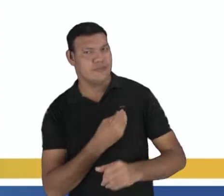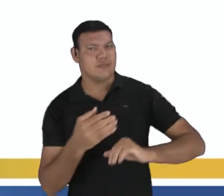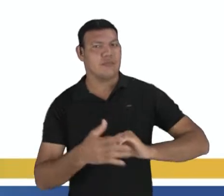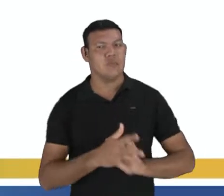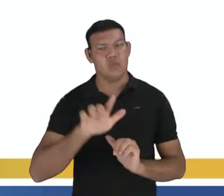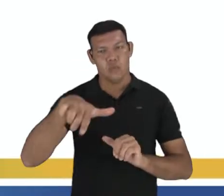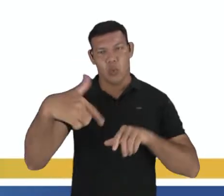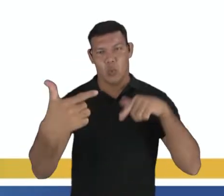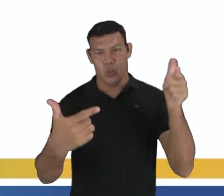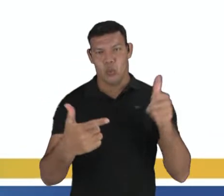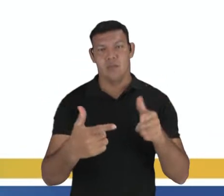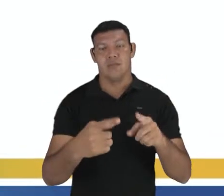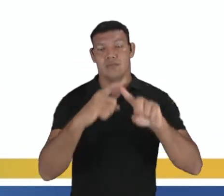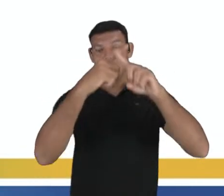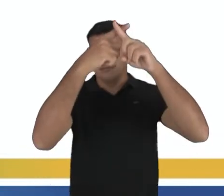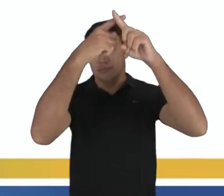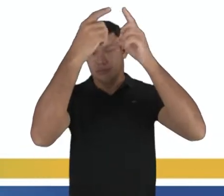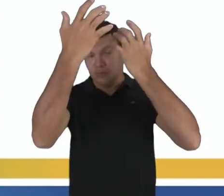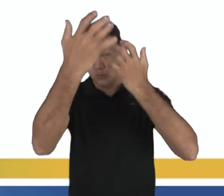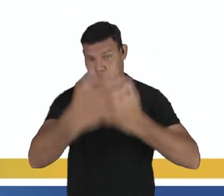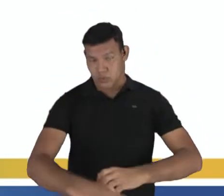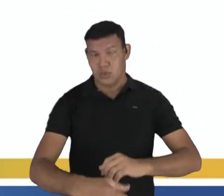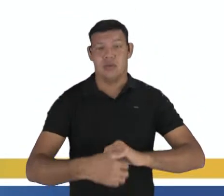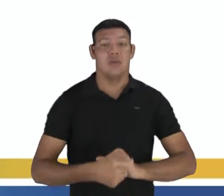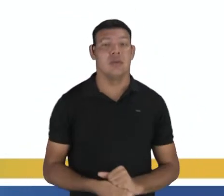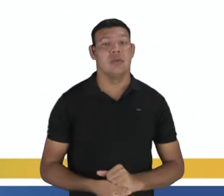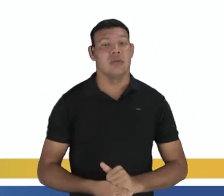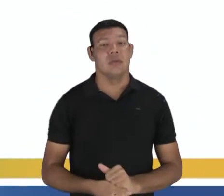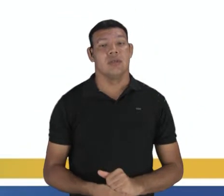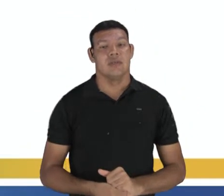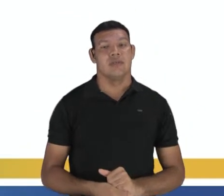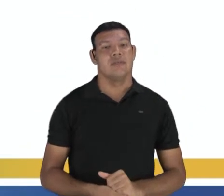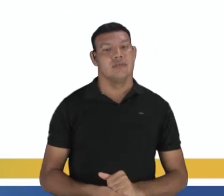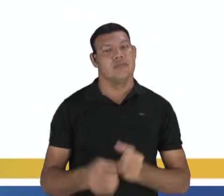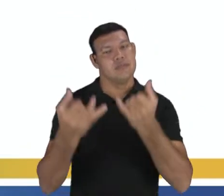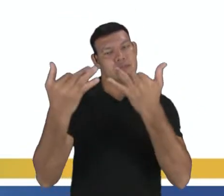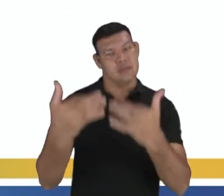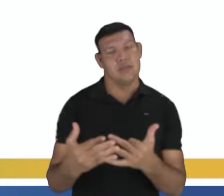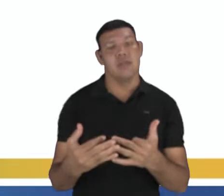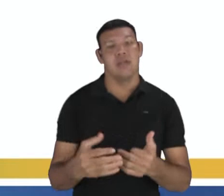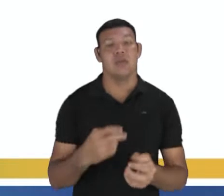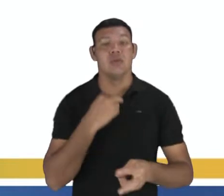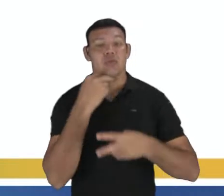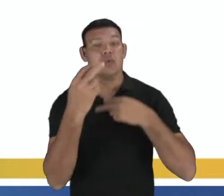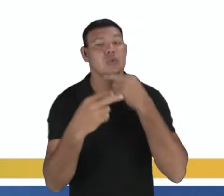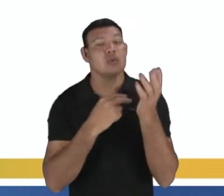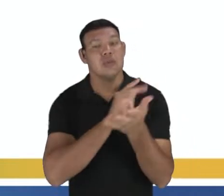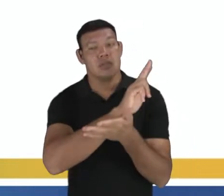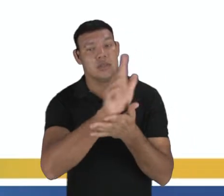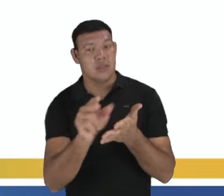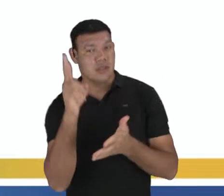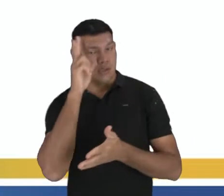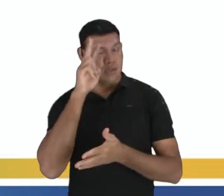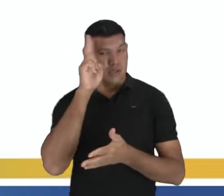mas também em outros concursos, falando sobre polifonia. Só para a gente lembrar um pouquinho sobre o